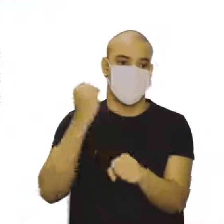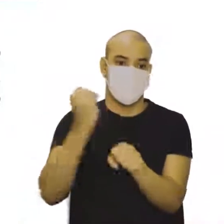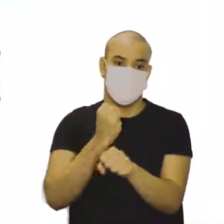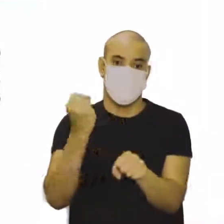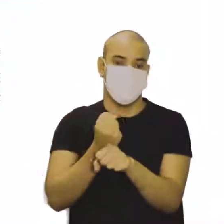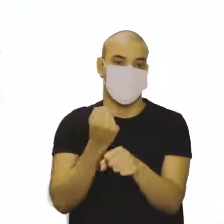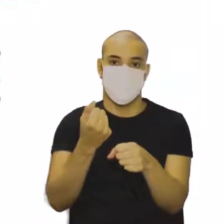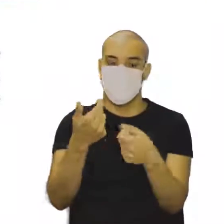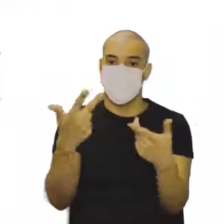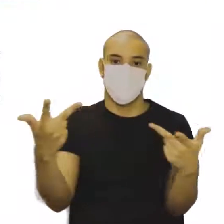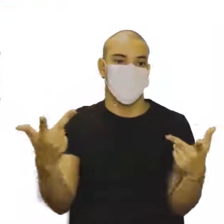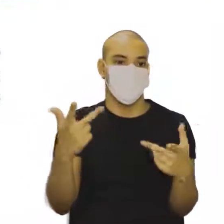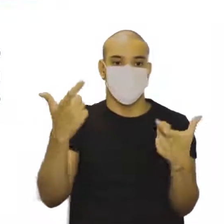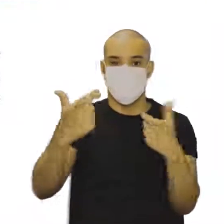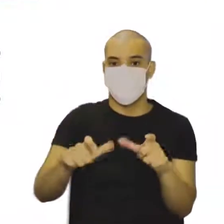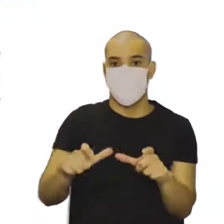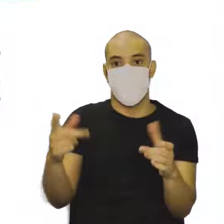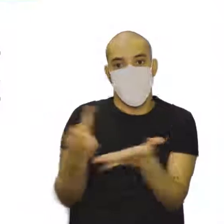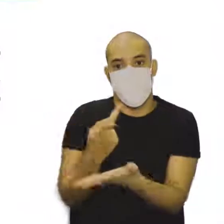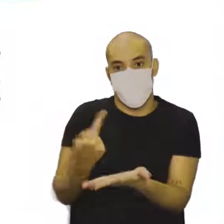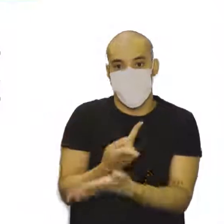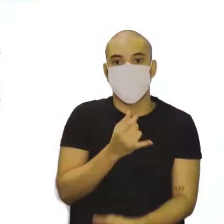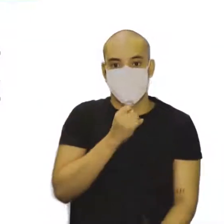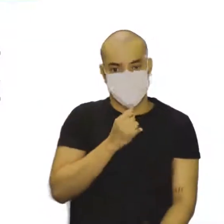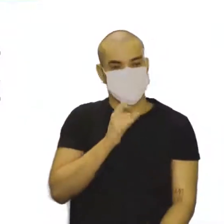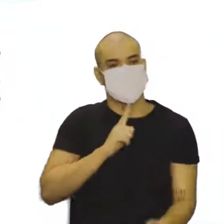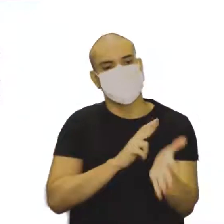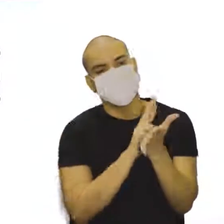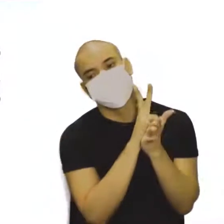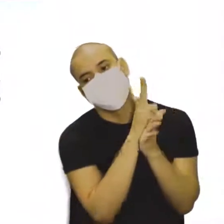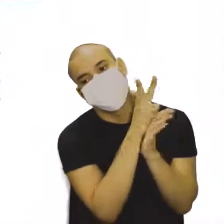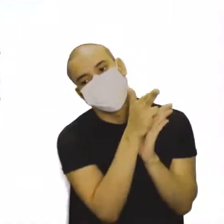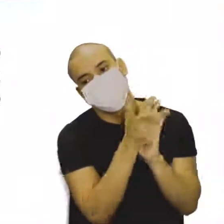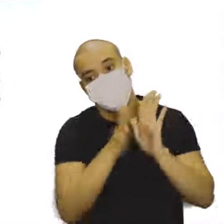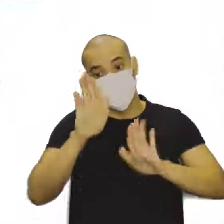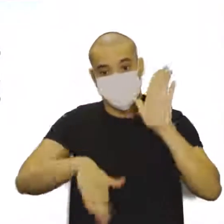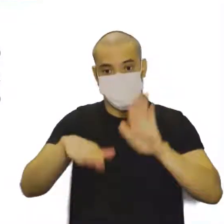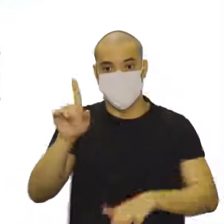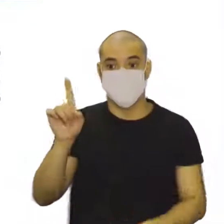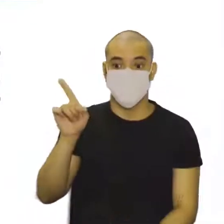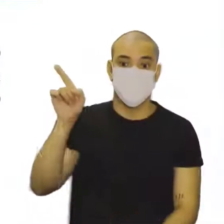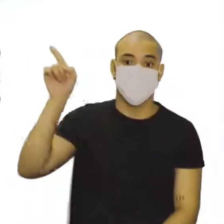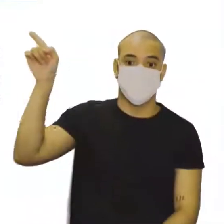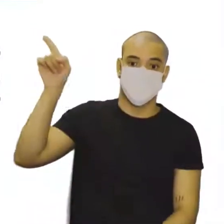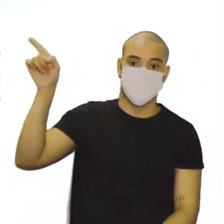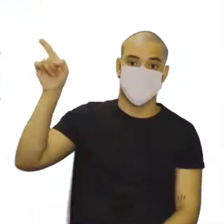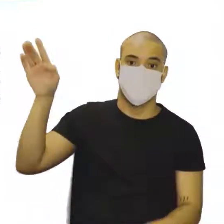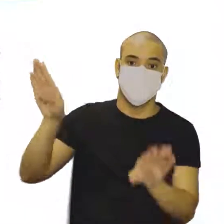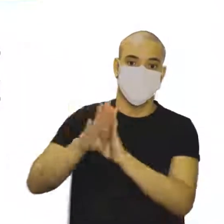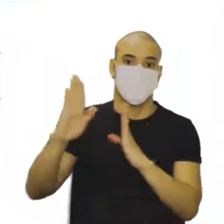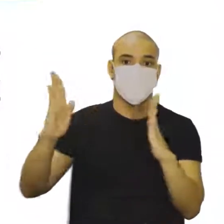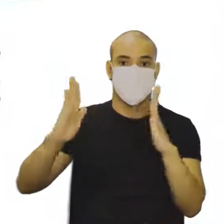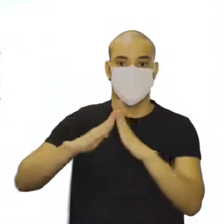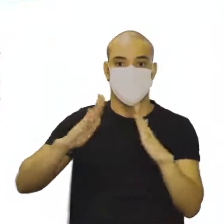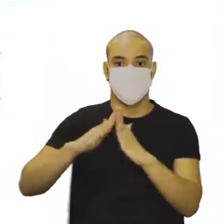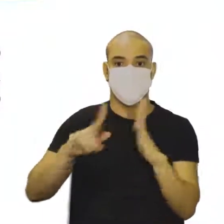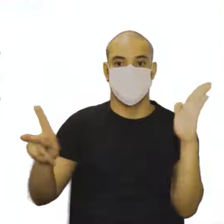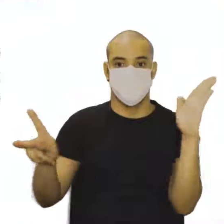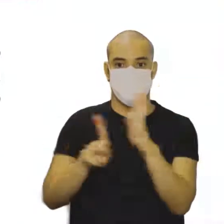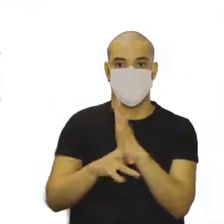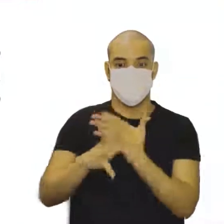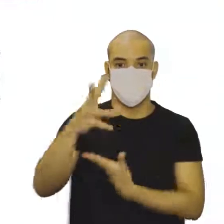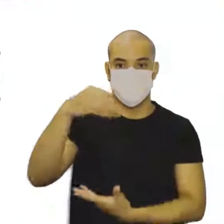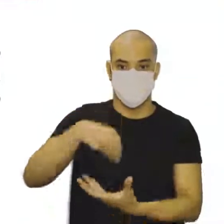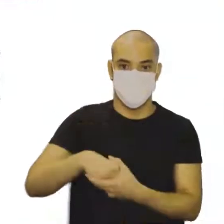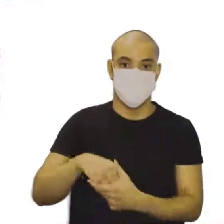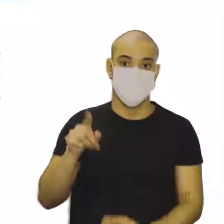em local que não devia, por exemplo, né? Então, tem uma série de fatores. E aqui também, olha só, aqui já é na residência,